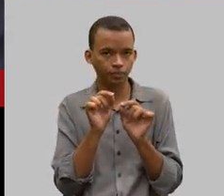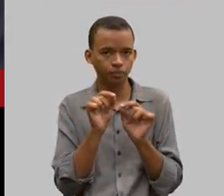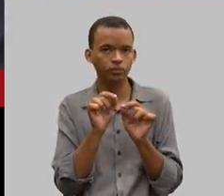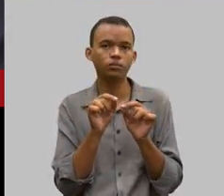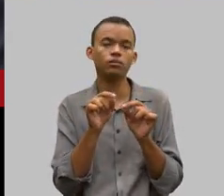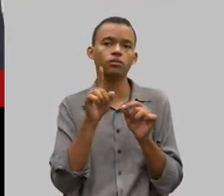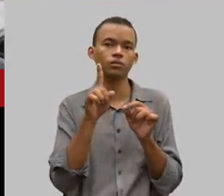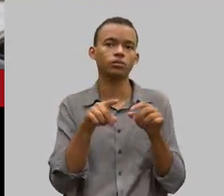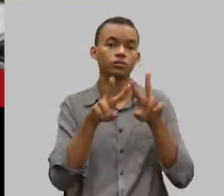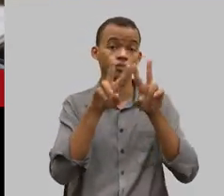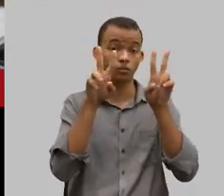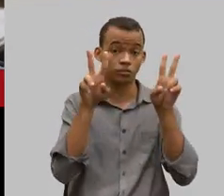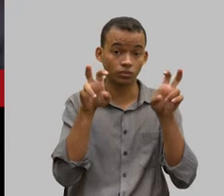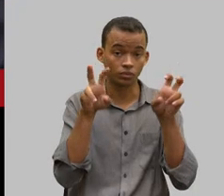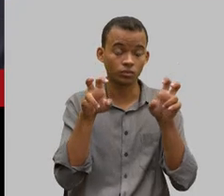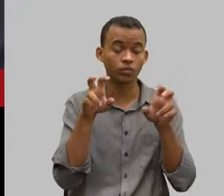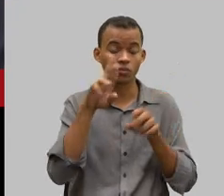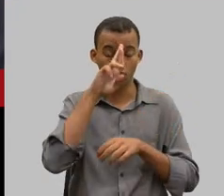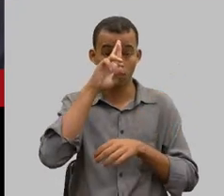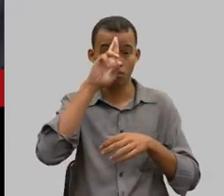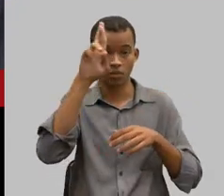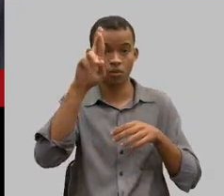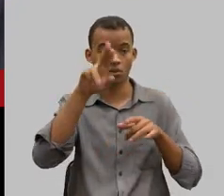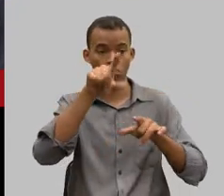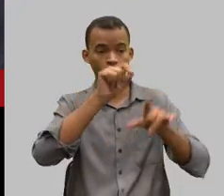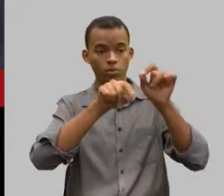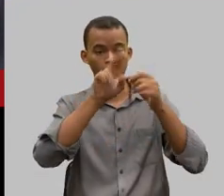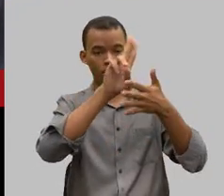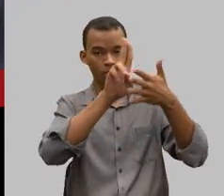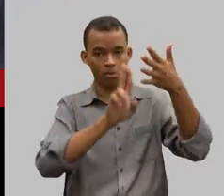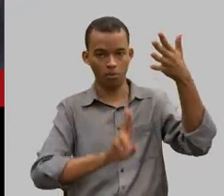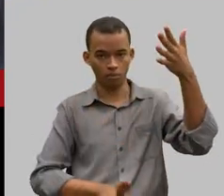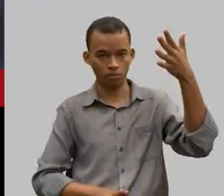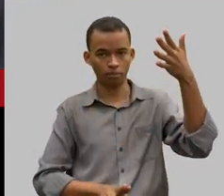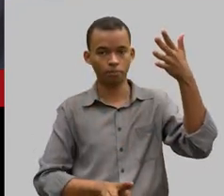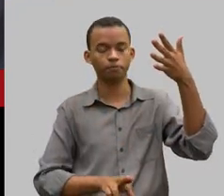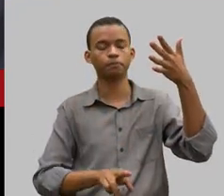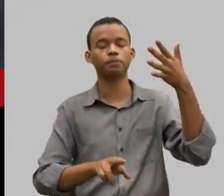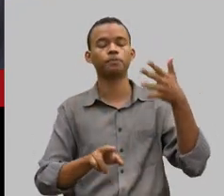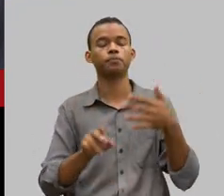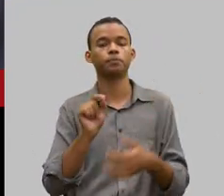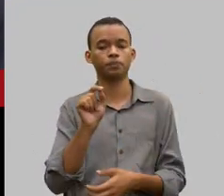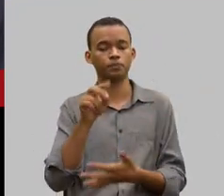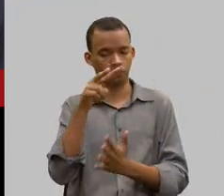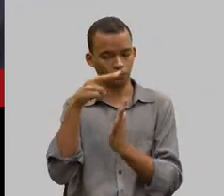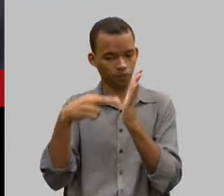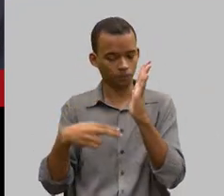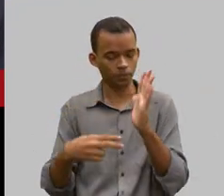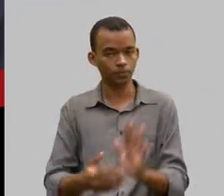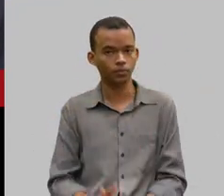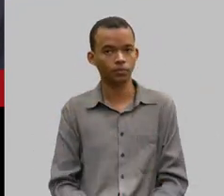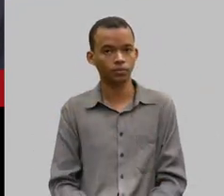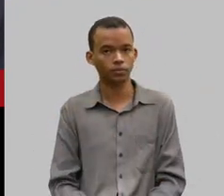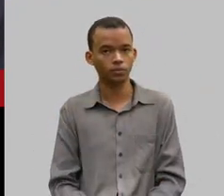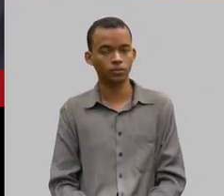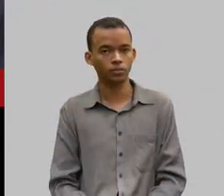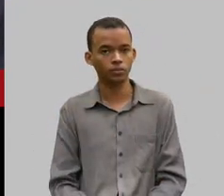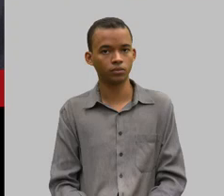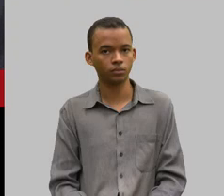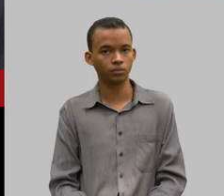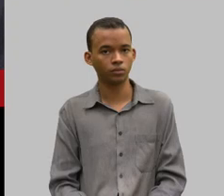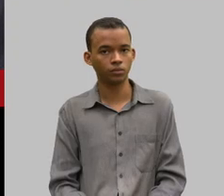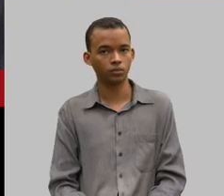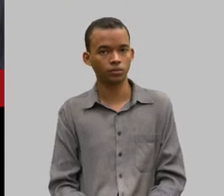assunto dos diretores que foram nomeados refletindo mais uma antipatia pessoal ainda que